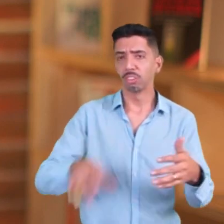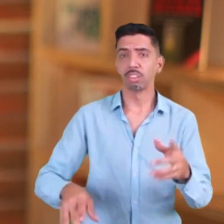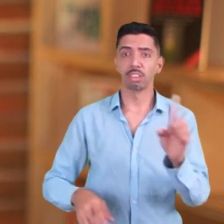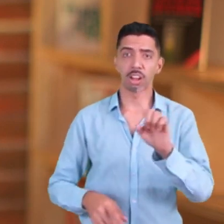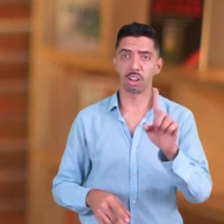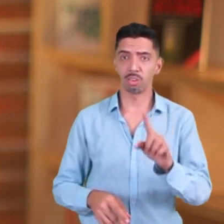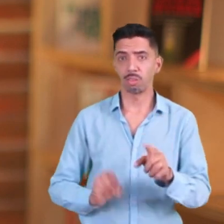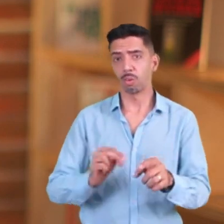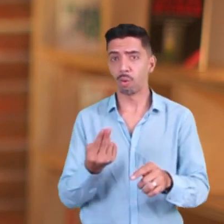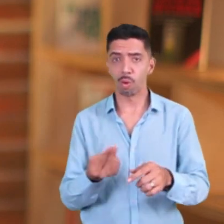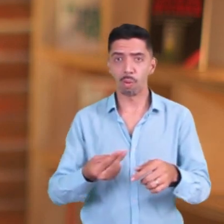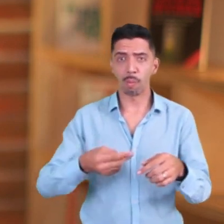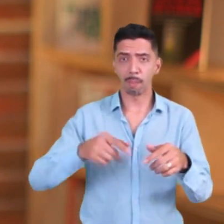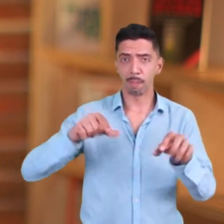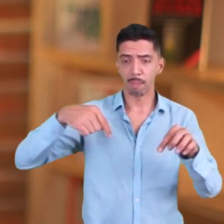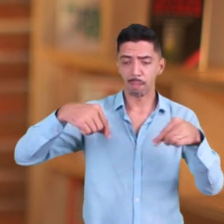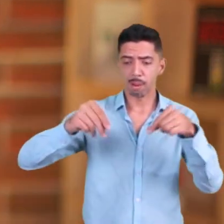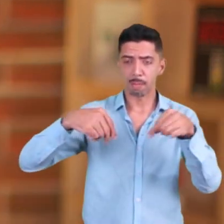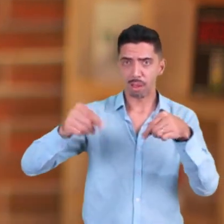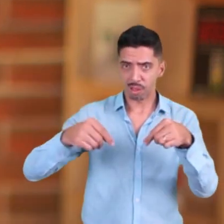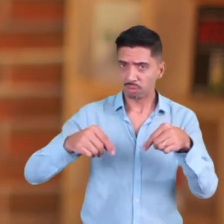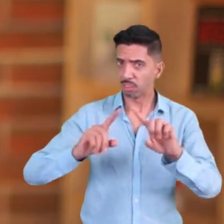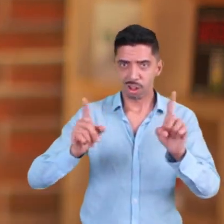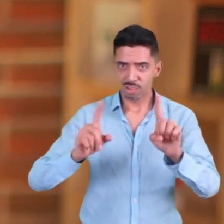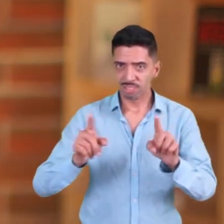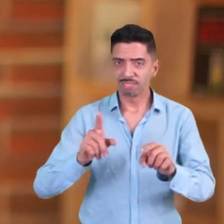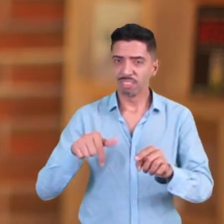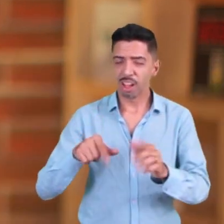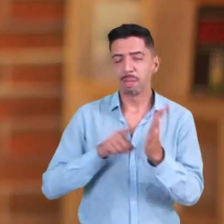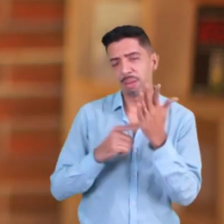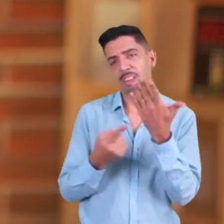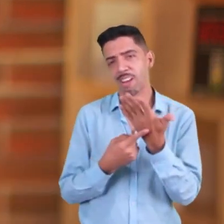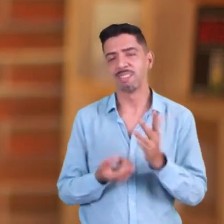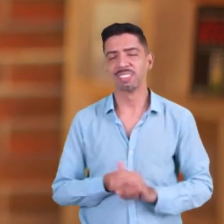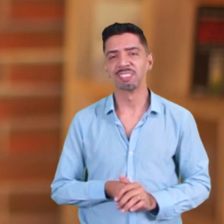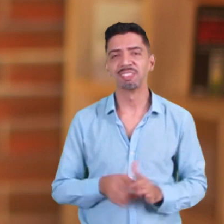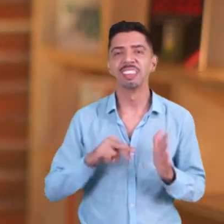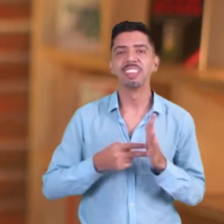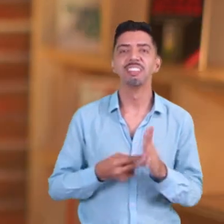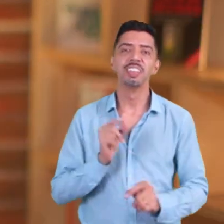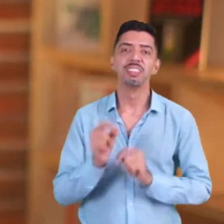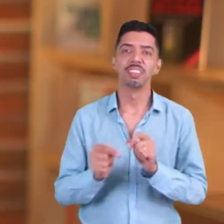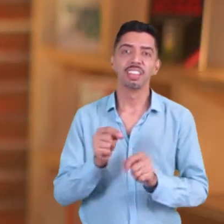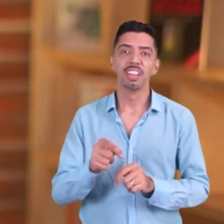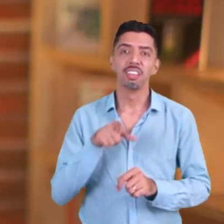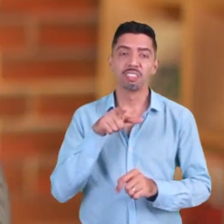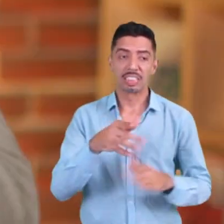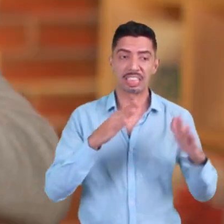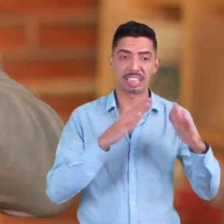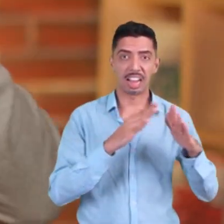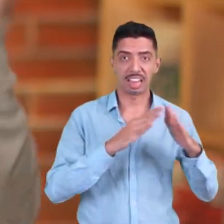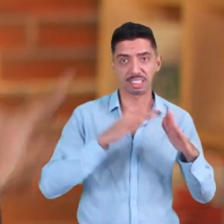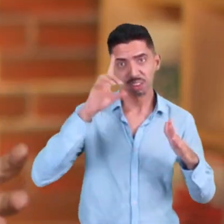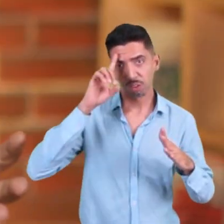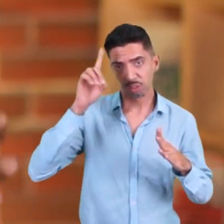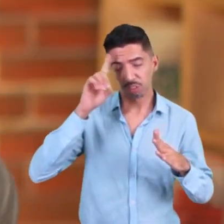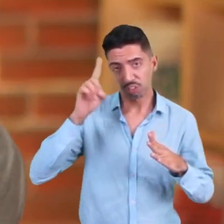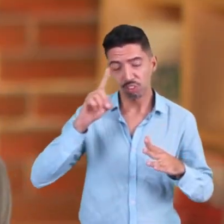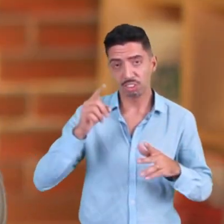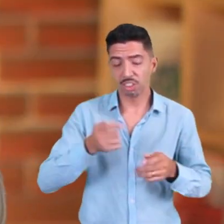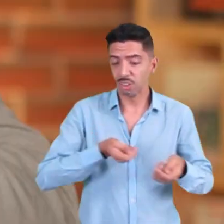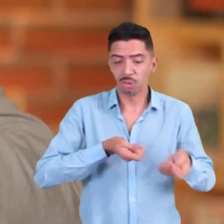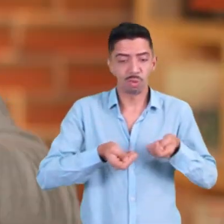falando das atitudes que a gente comete todos os dias em nossas casas. Essa rotina, esse hábito